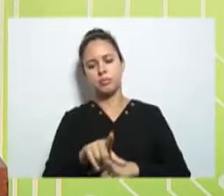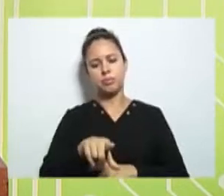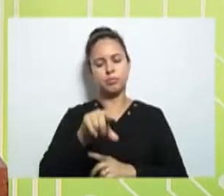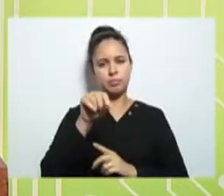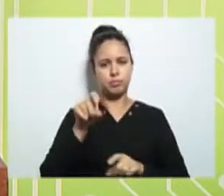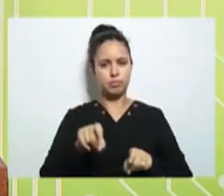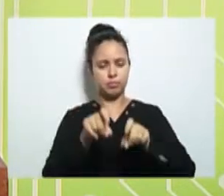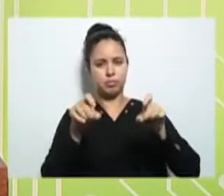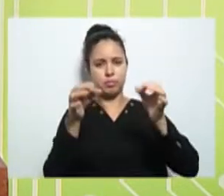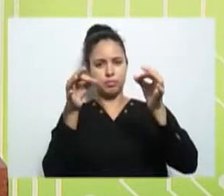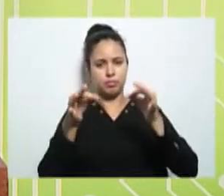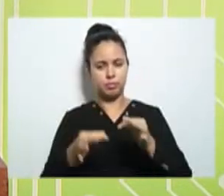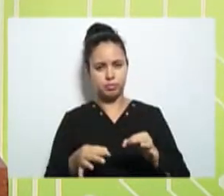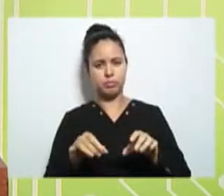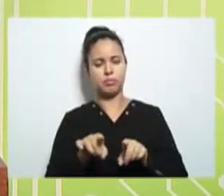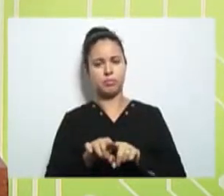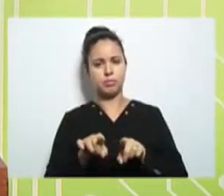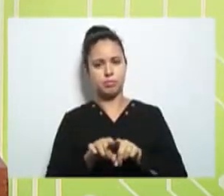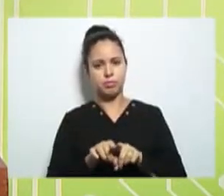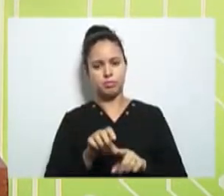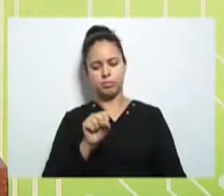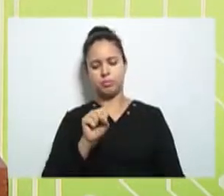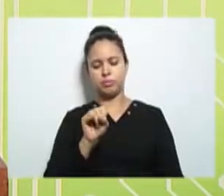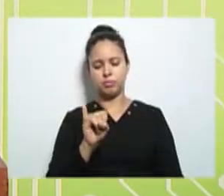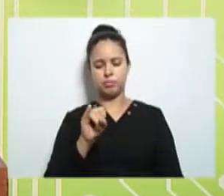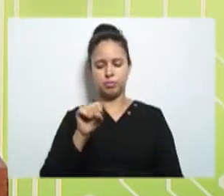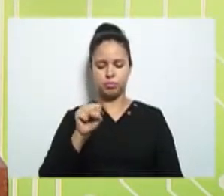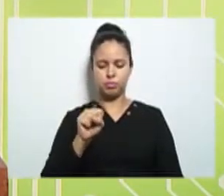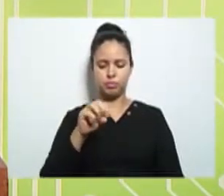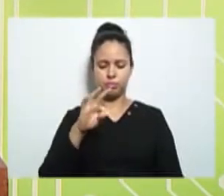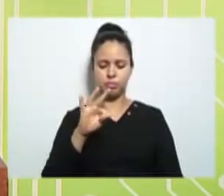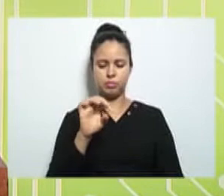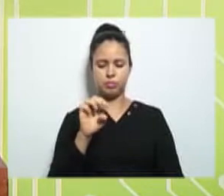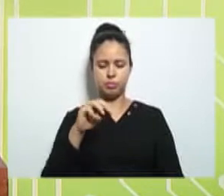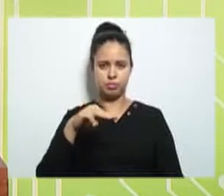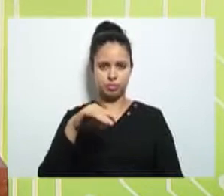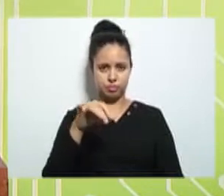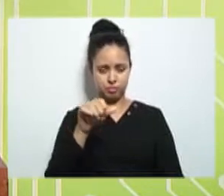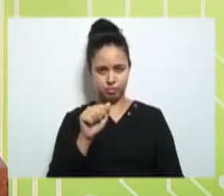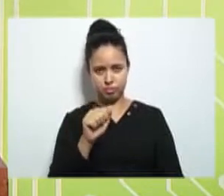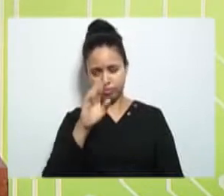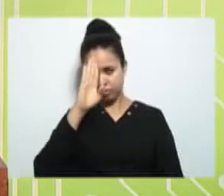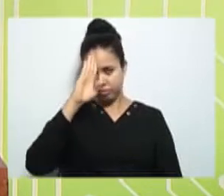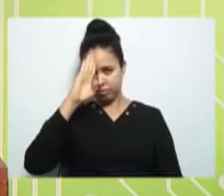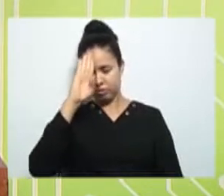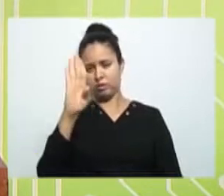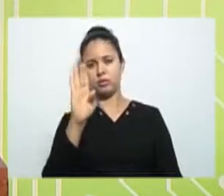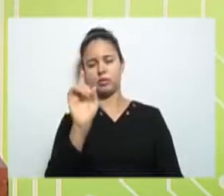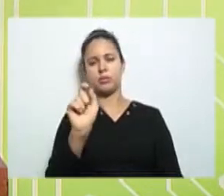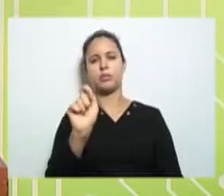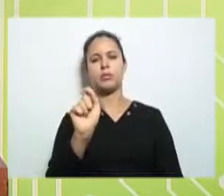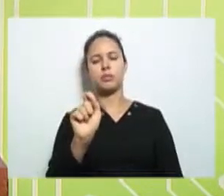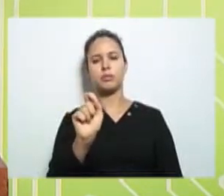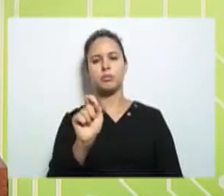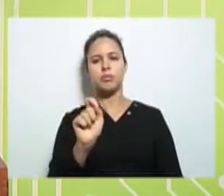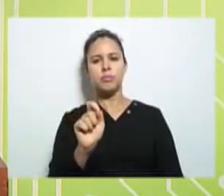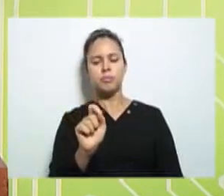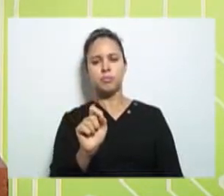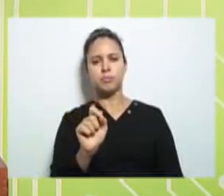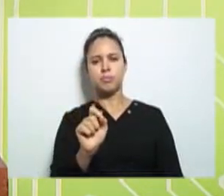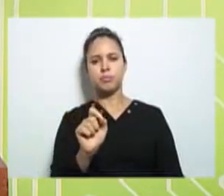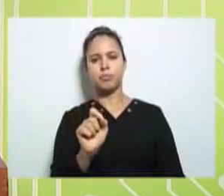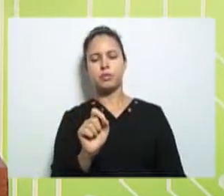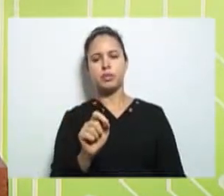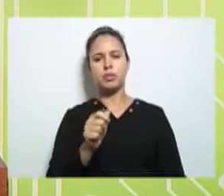sistema operacional, tá? Sobre sistema operacional, gente, principal programa, principal software do meu computador. Sem ele,